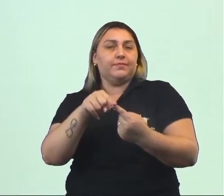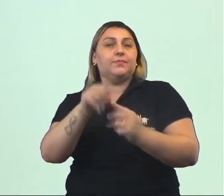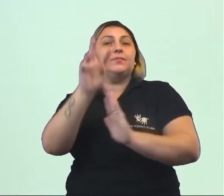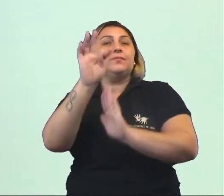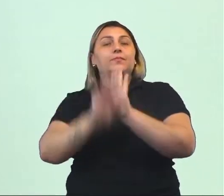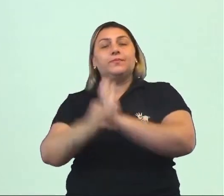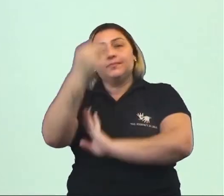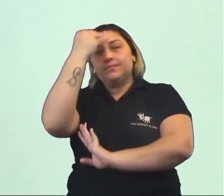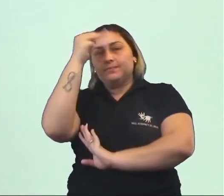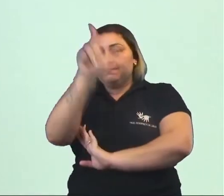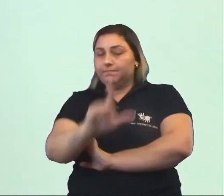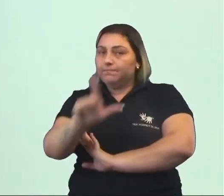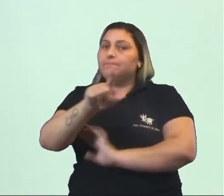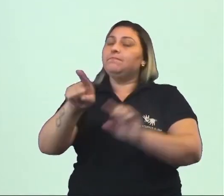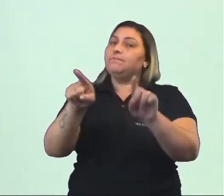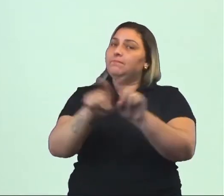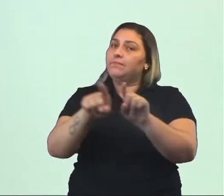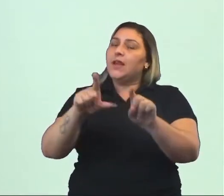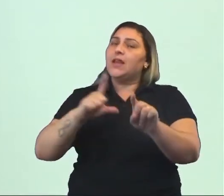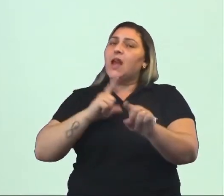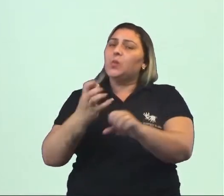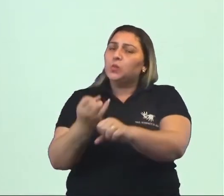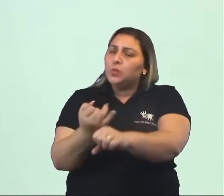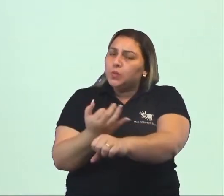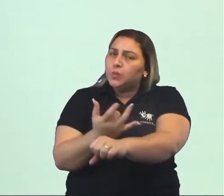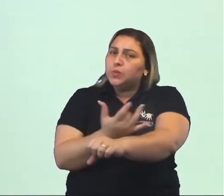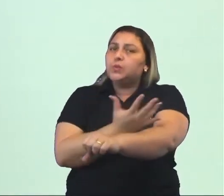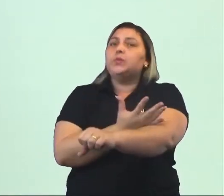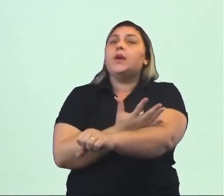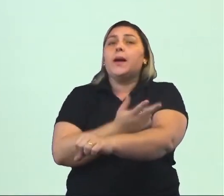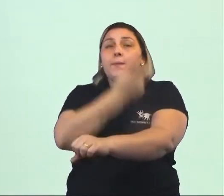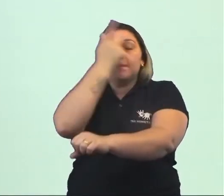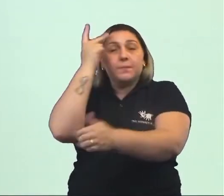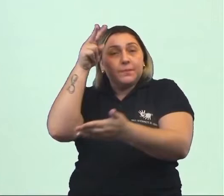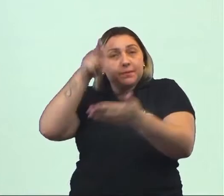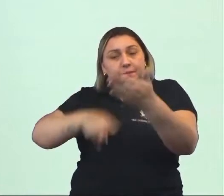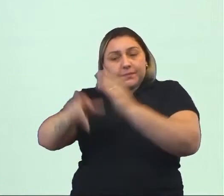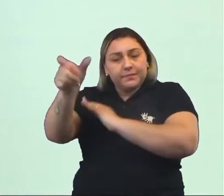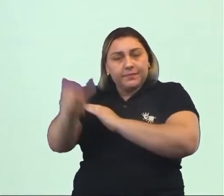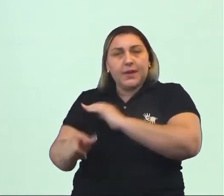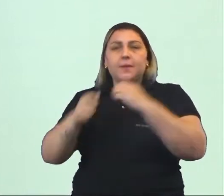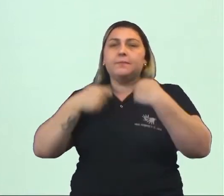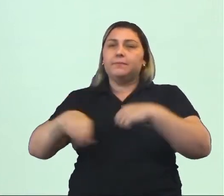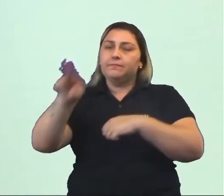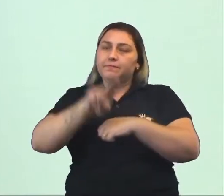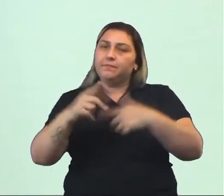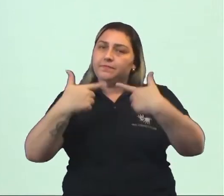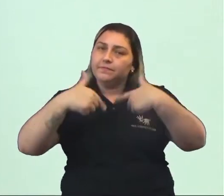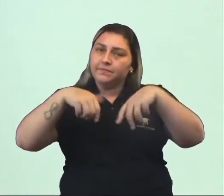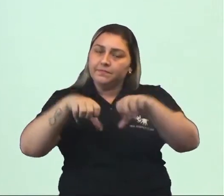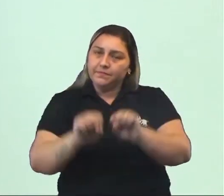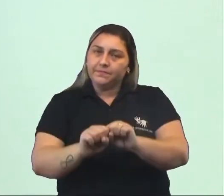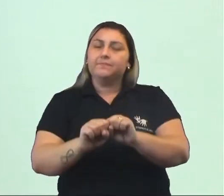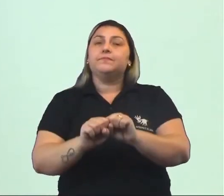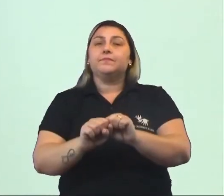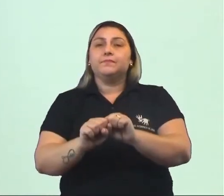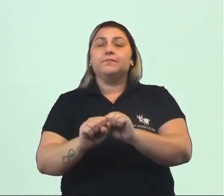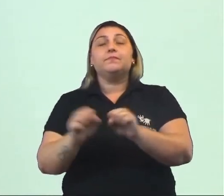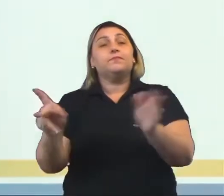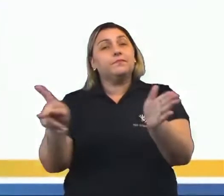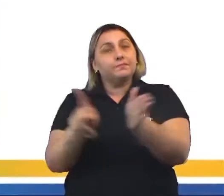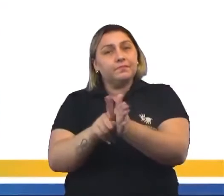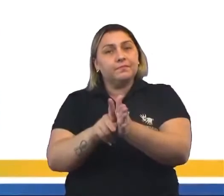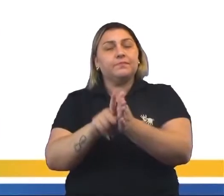texto Memórias Literárias, ele quer emocionar, quer entreter o leitor, então você precisa utilizar uma linguagem adequada a